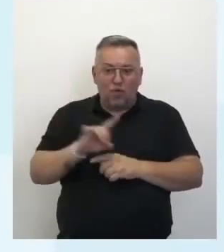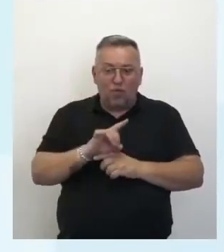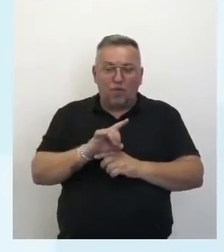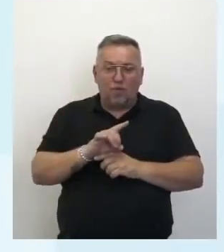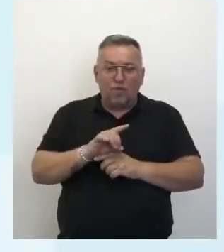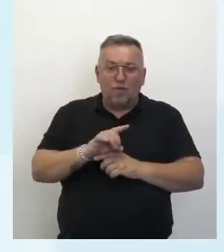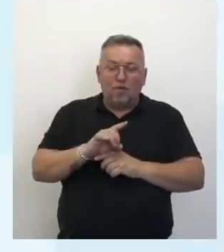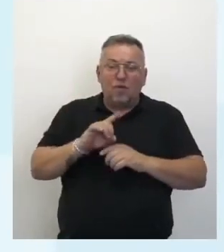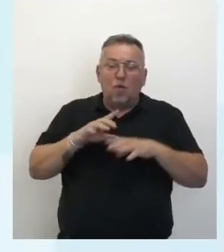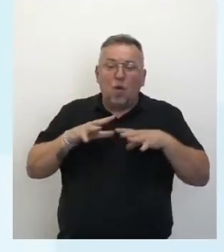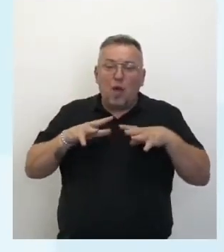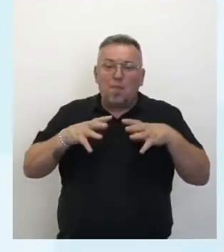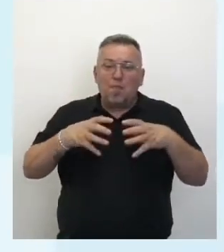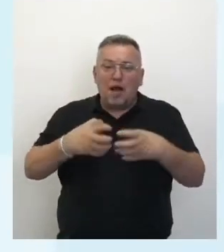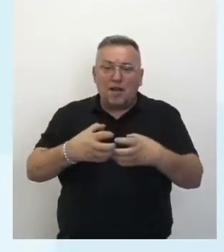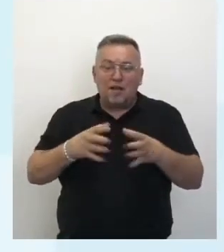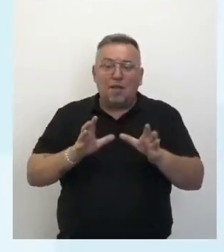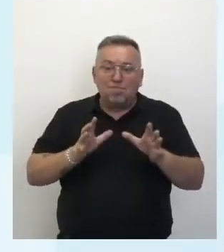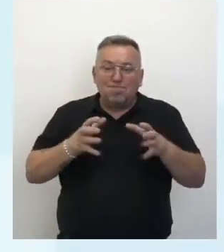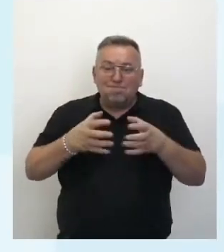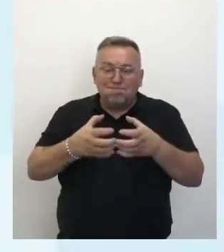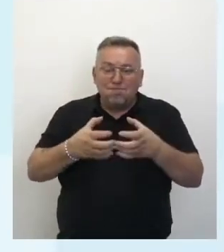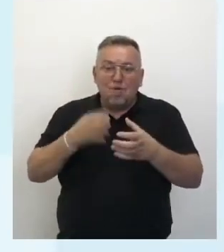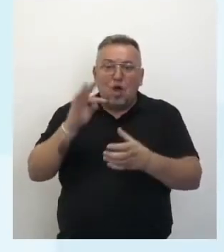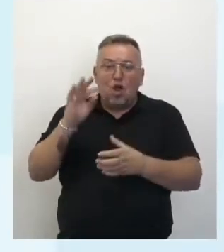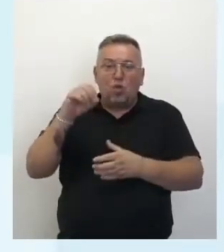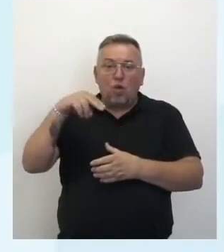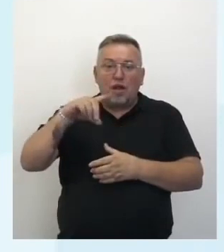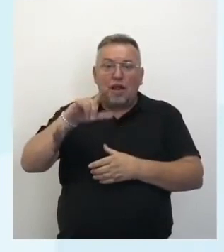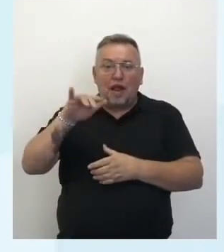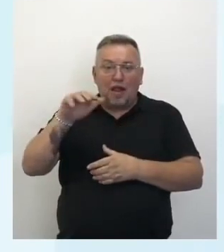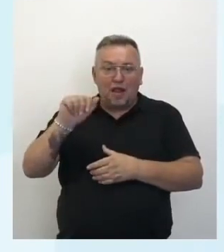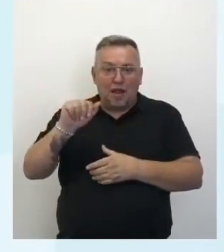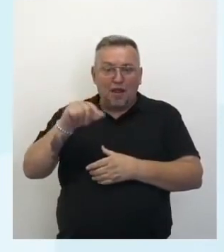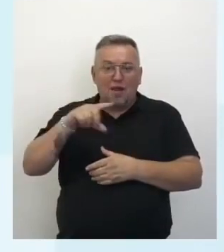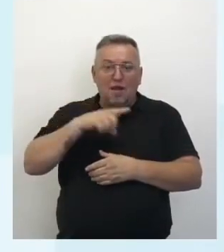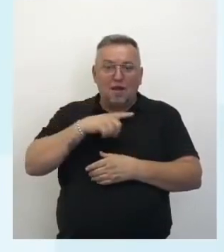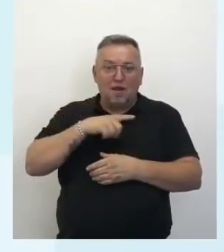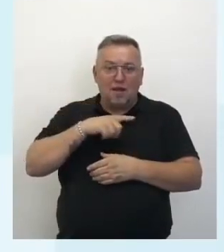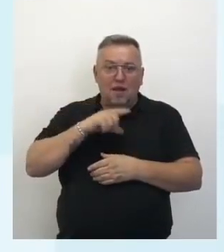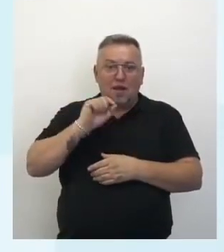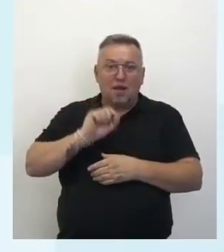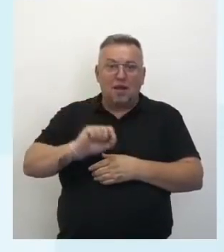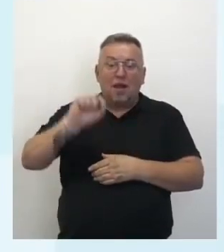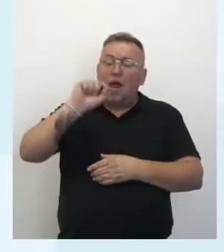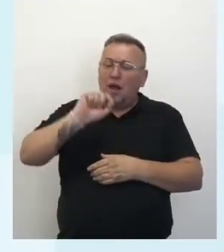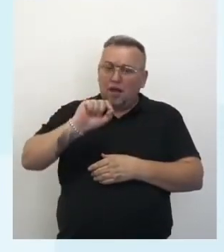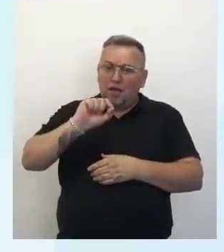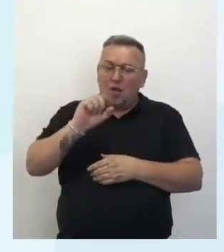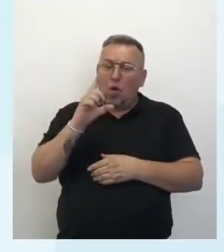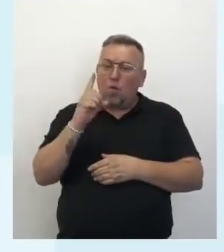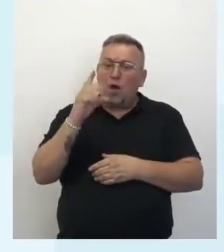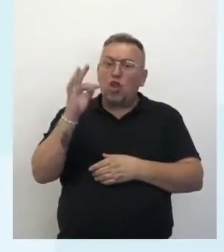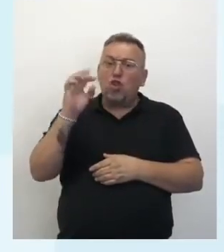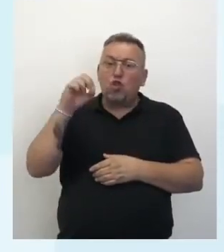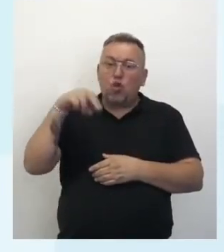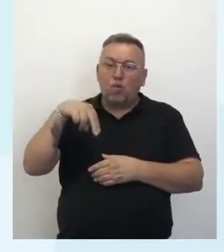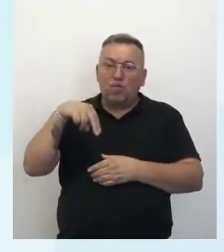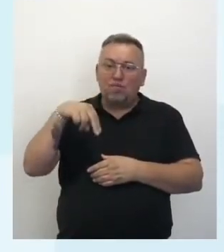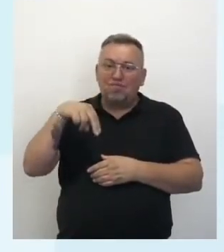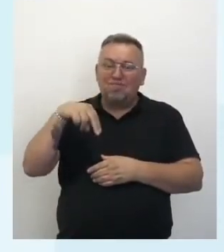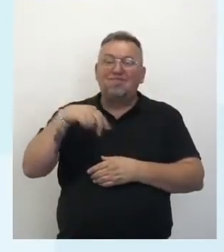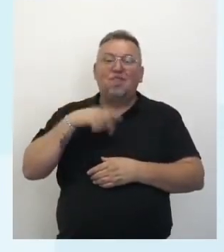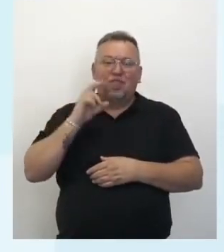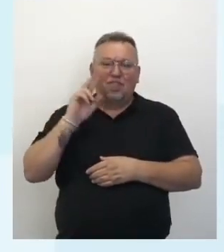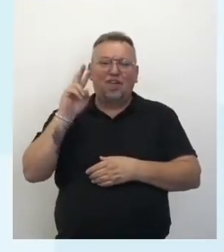que é a massa a partir de uma tonelada? O que você acha que tem, né, essa massa de uma tonelada? Então a gente